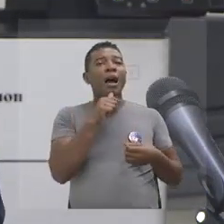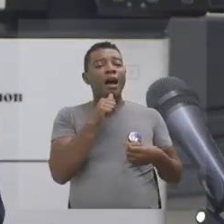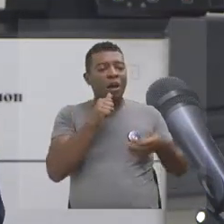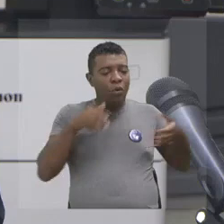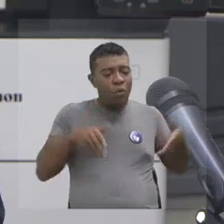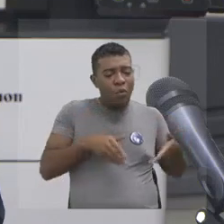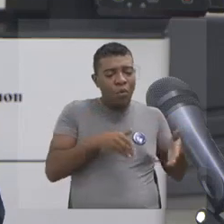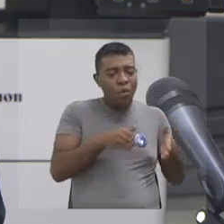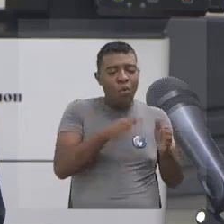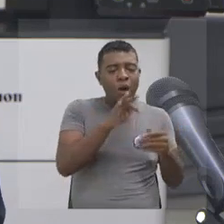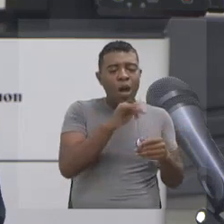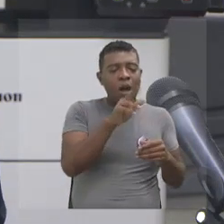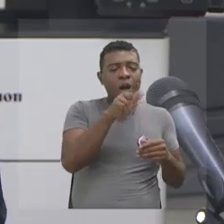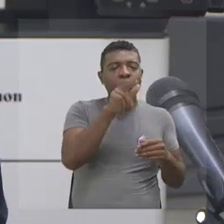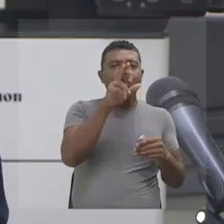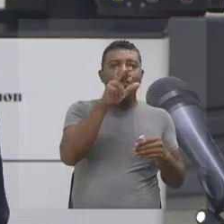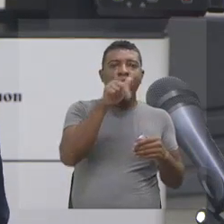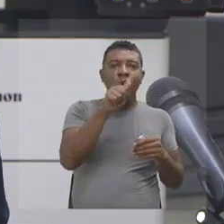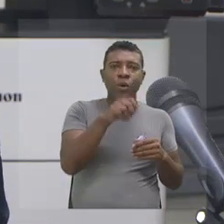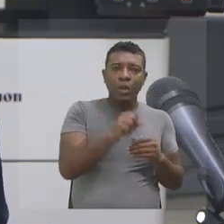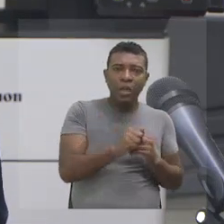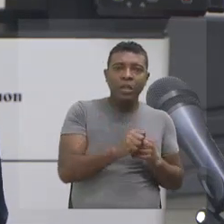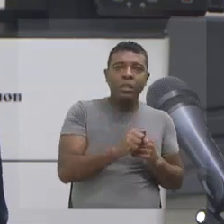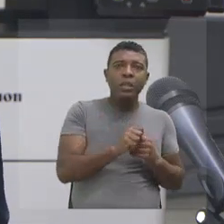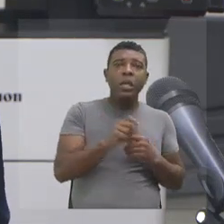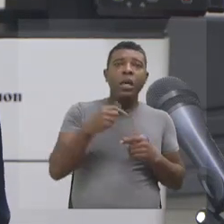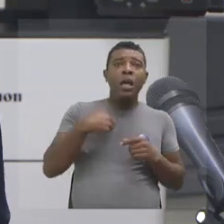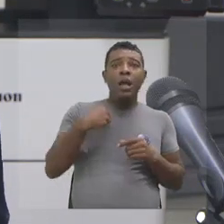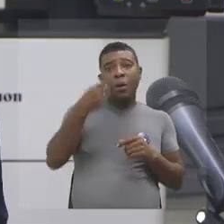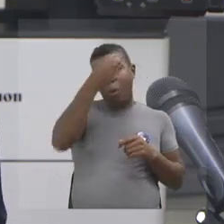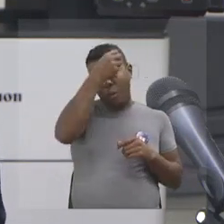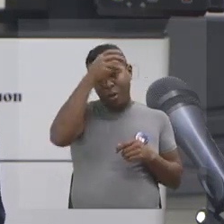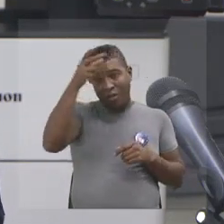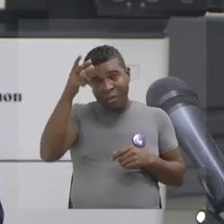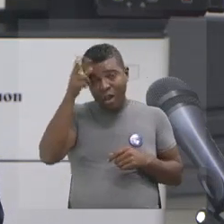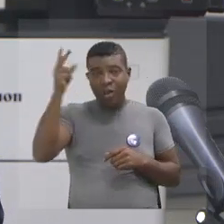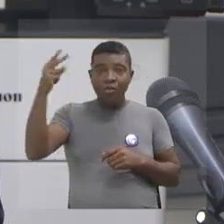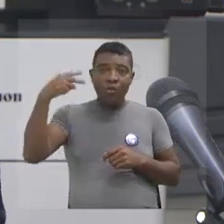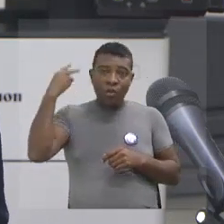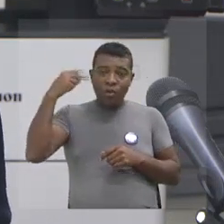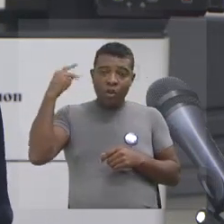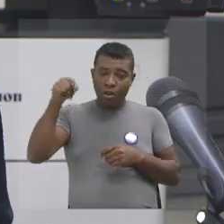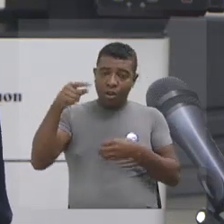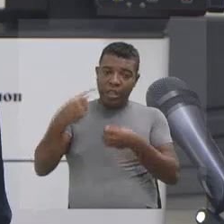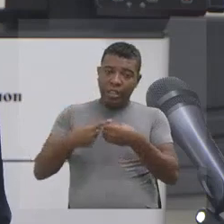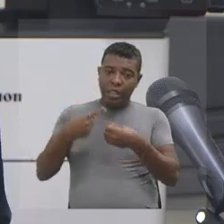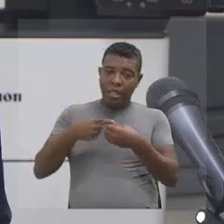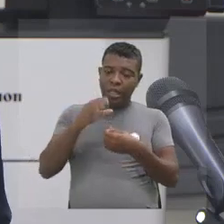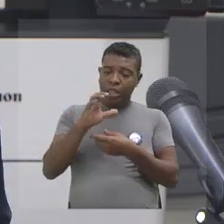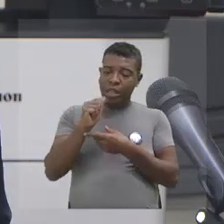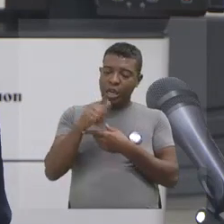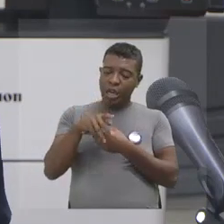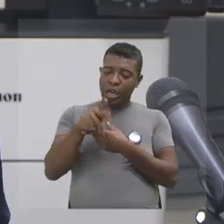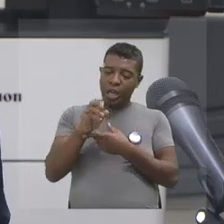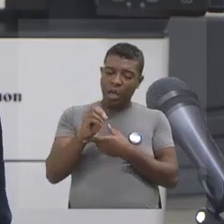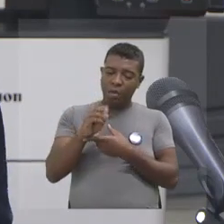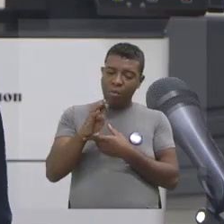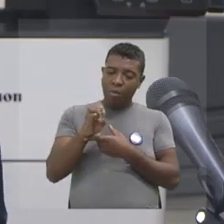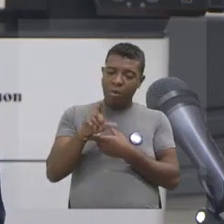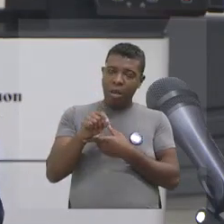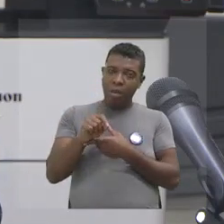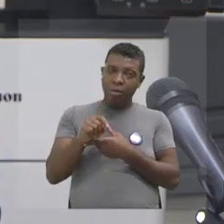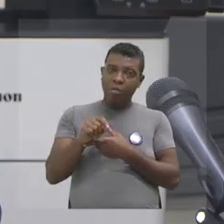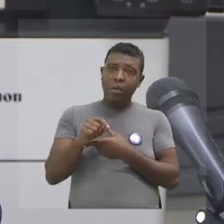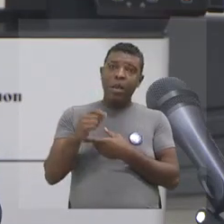33 municípios são foi Prefeito vereador em Campo Belo e eu quero levar minha pergunta para o Vale